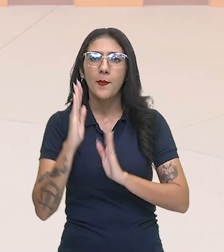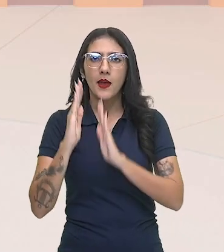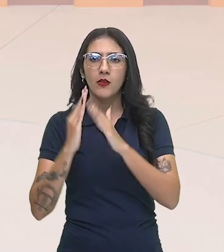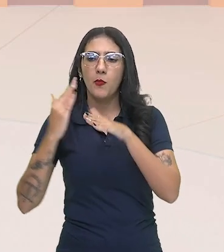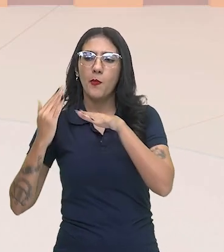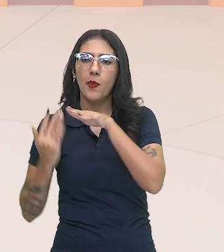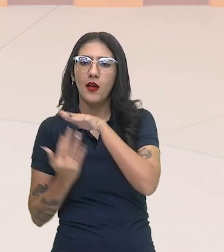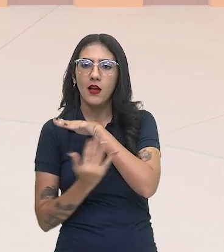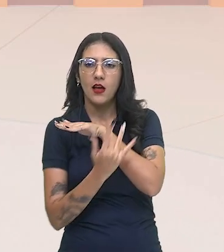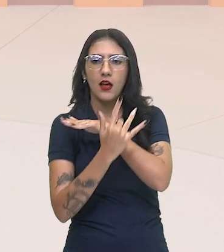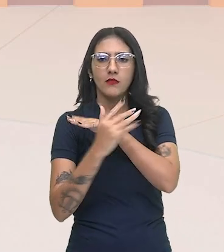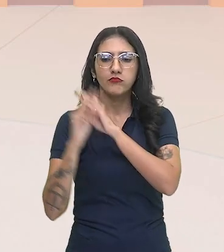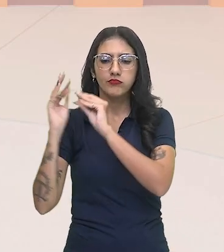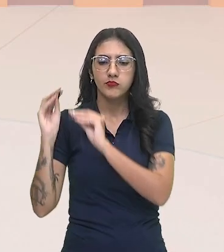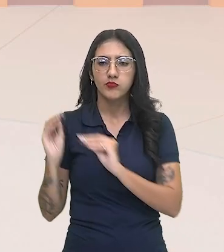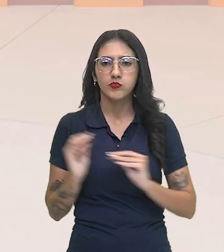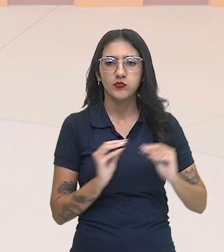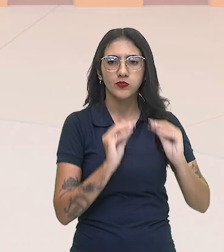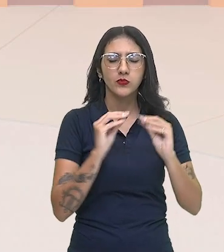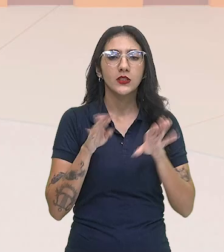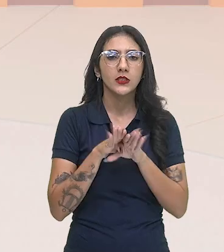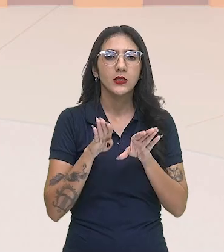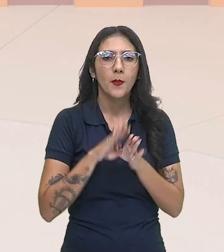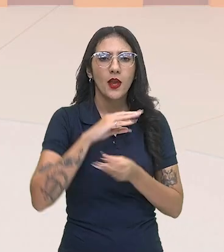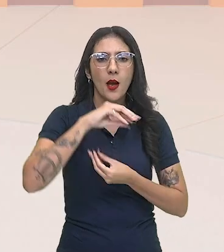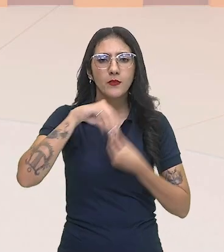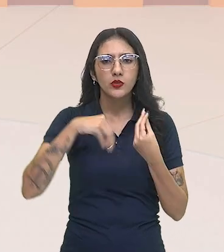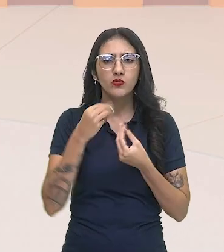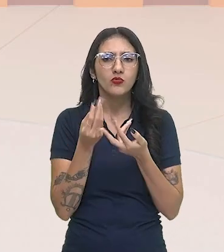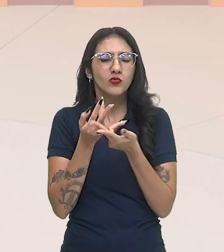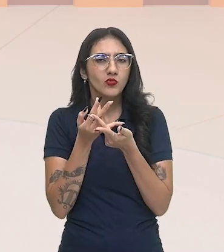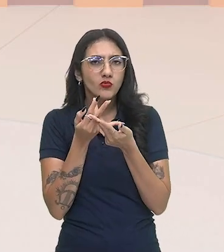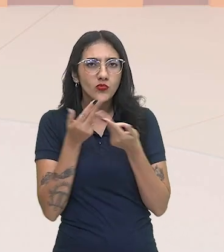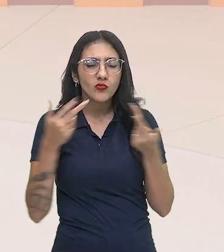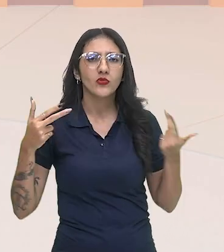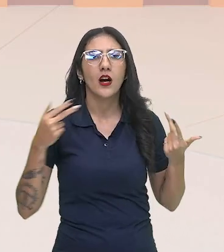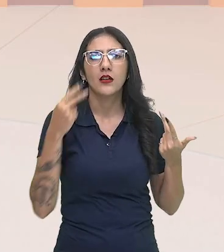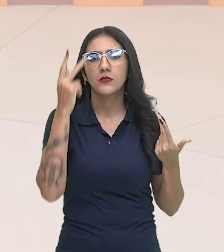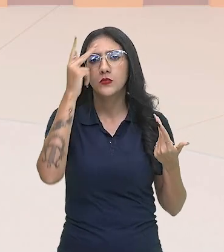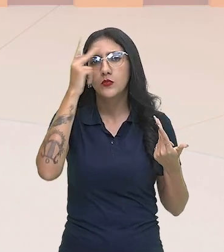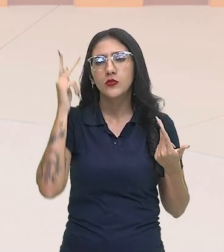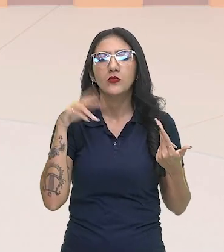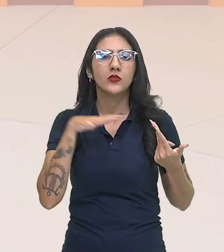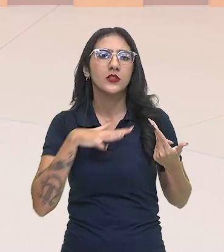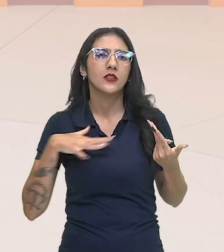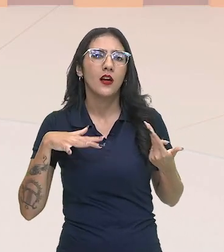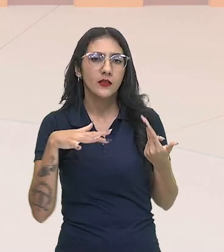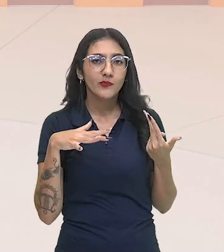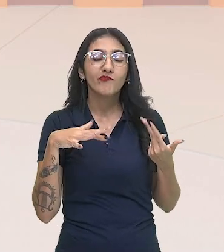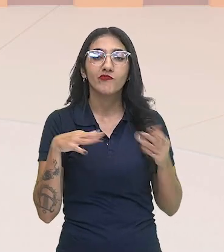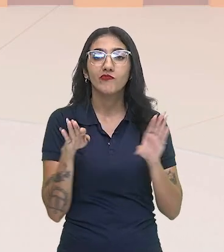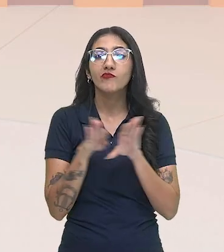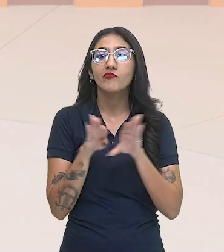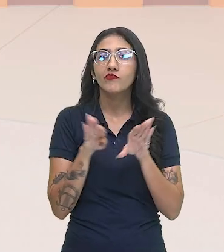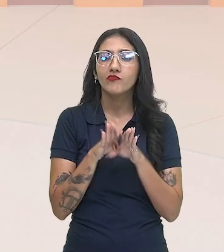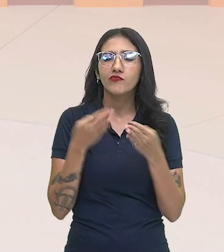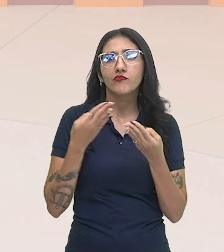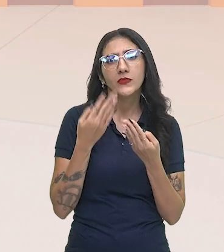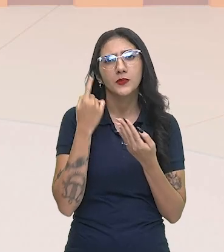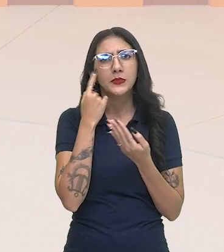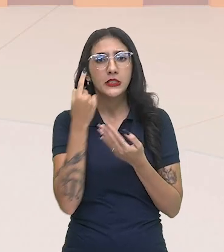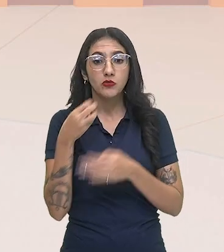migracional, heterogeneidade de seus atores sociais e, mais recentemente,